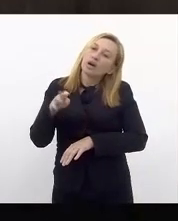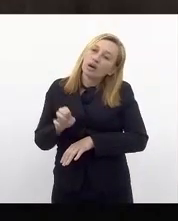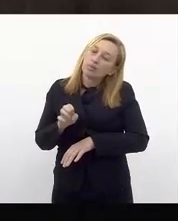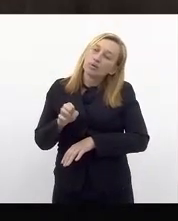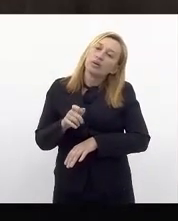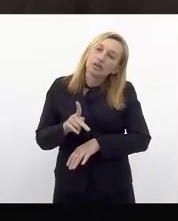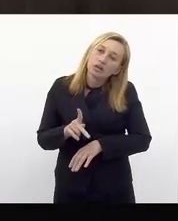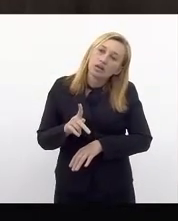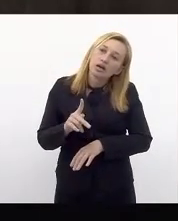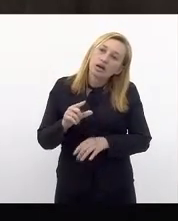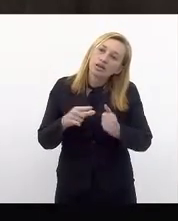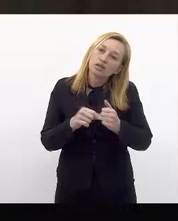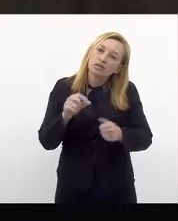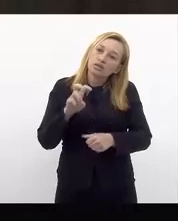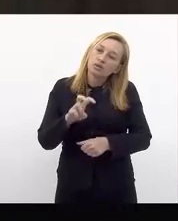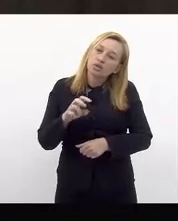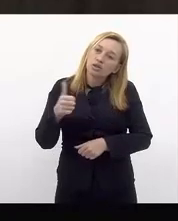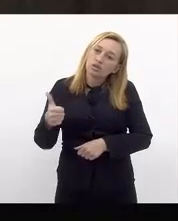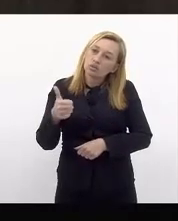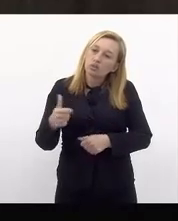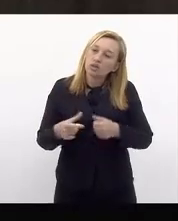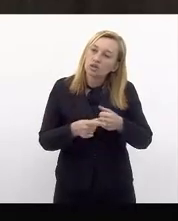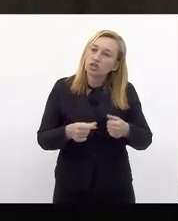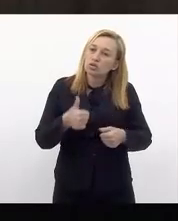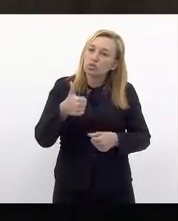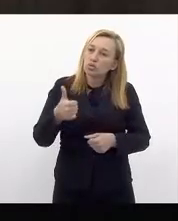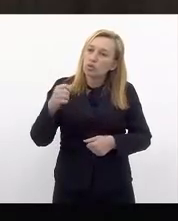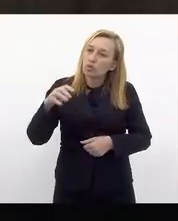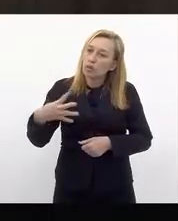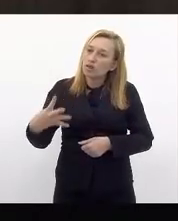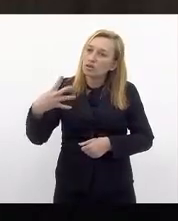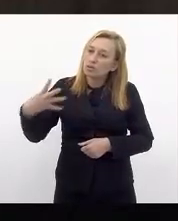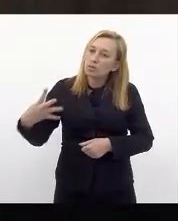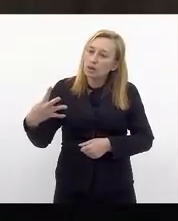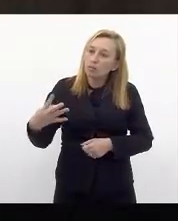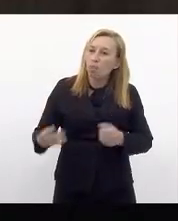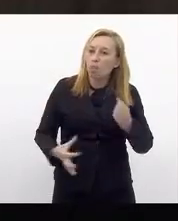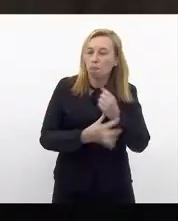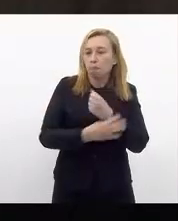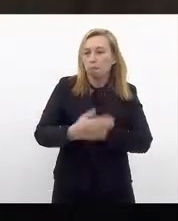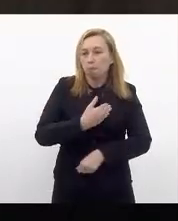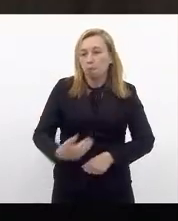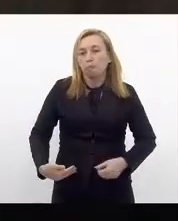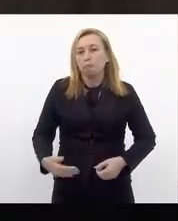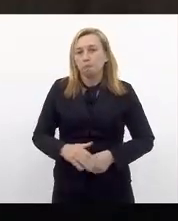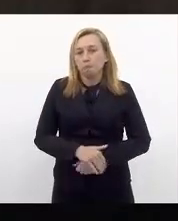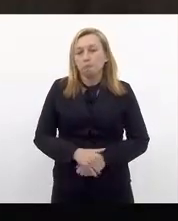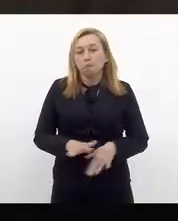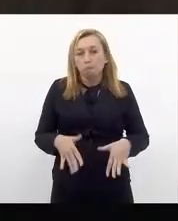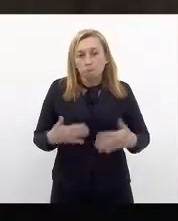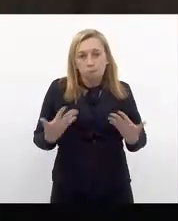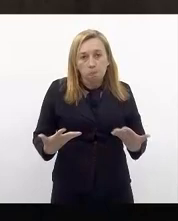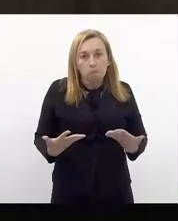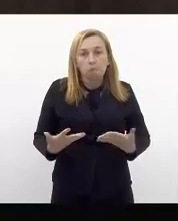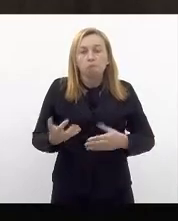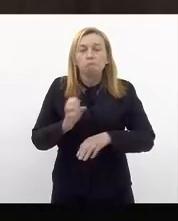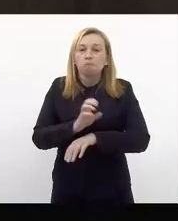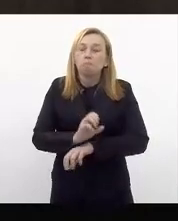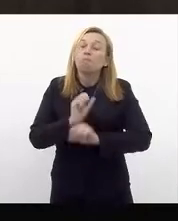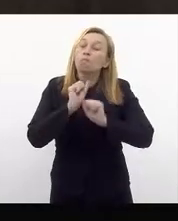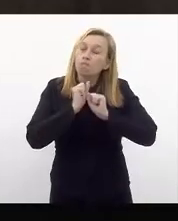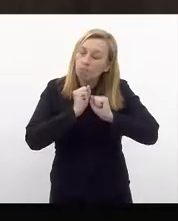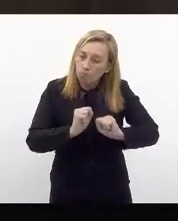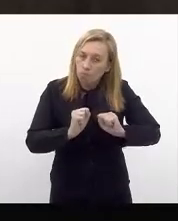51 enfim e os que trata o Artigo 144 da Segurança Pública bom então o estado